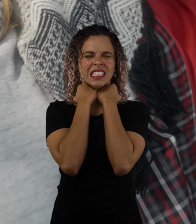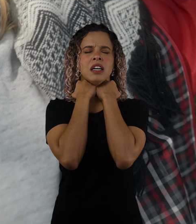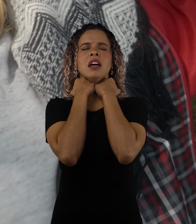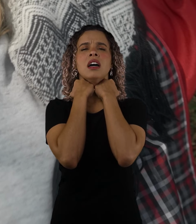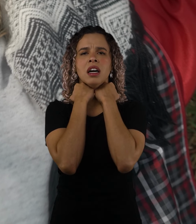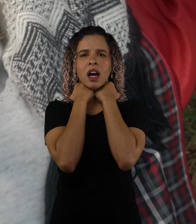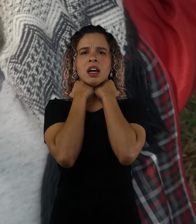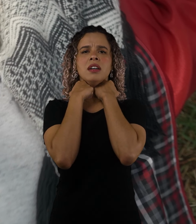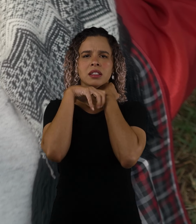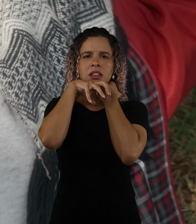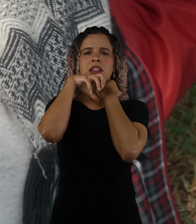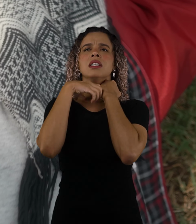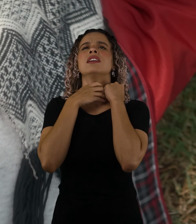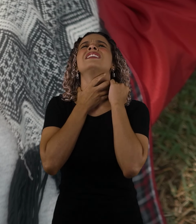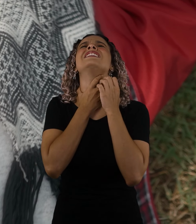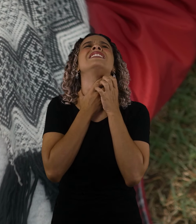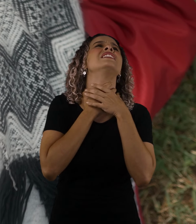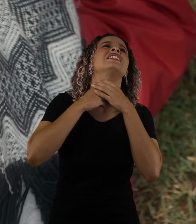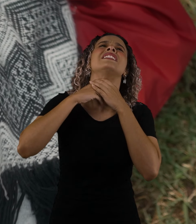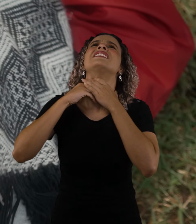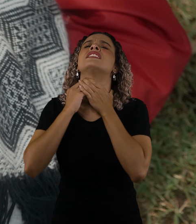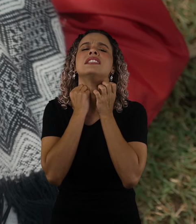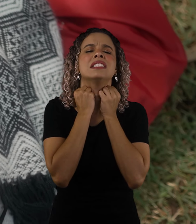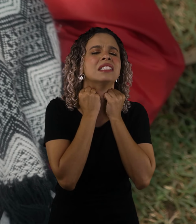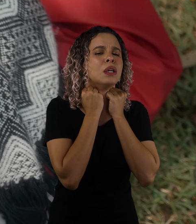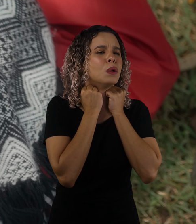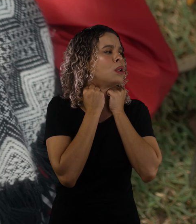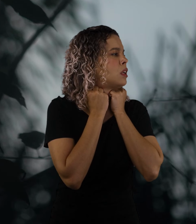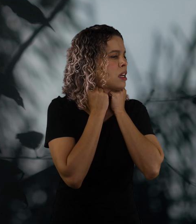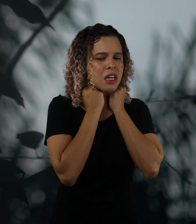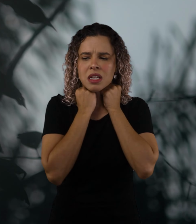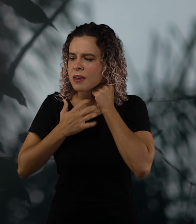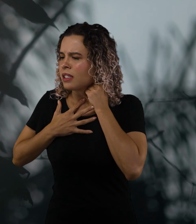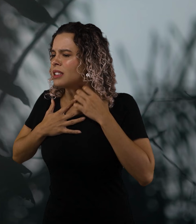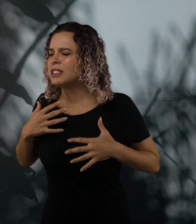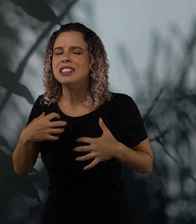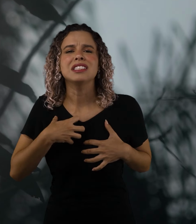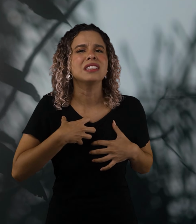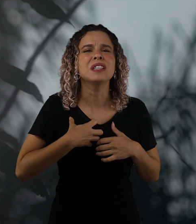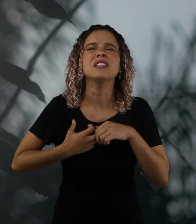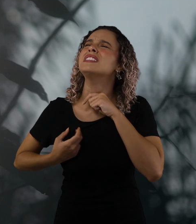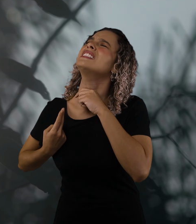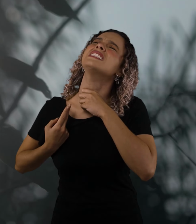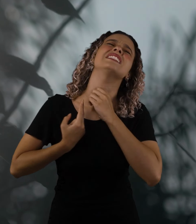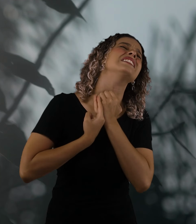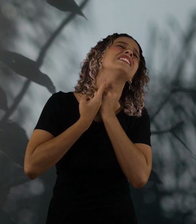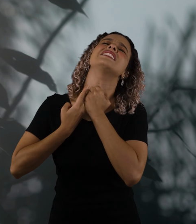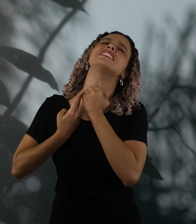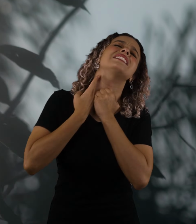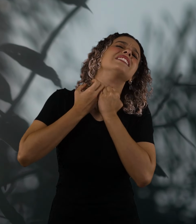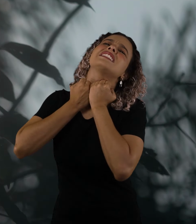and harder to breathe. E sorrio. Can I find a way